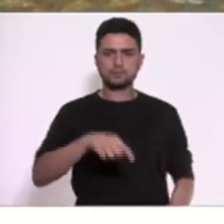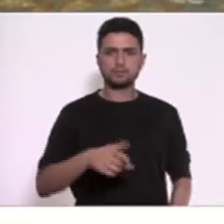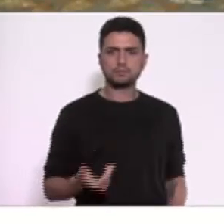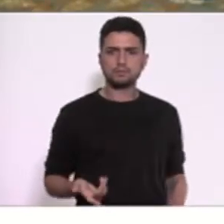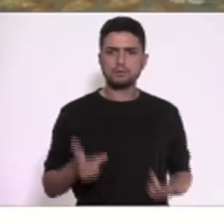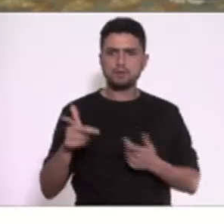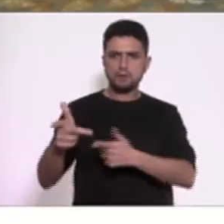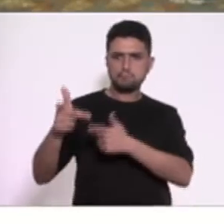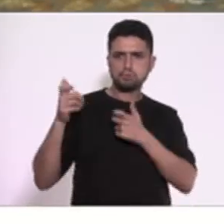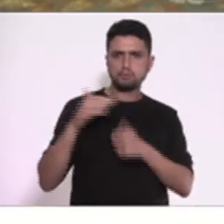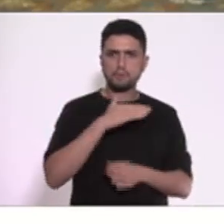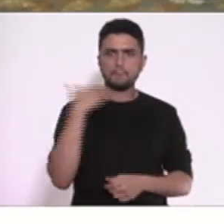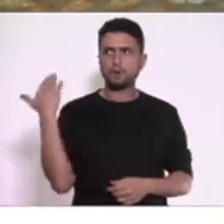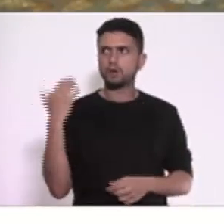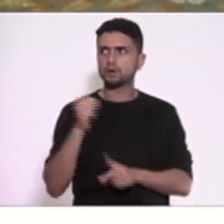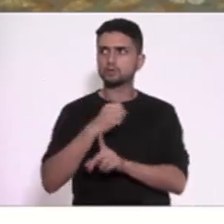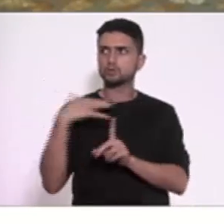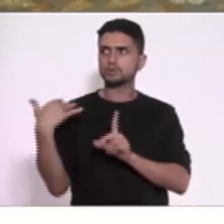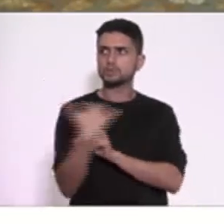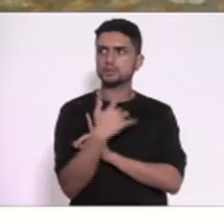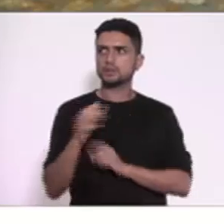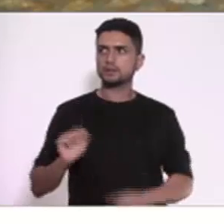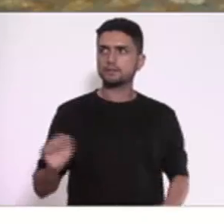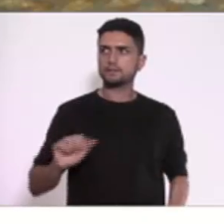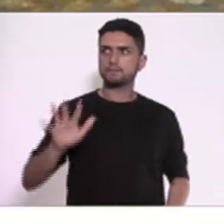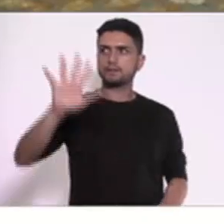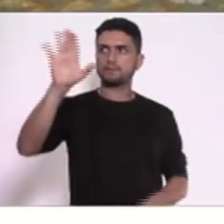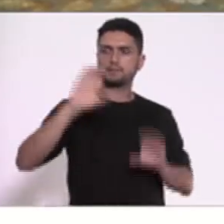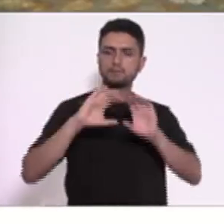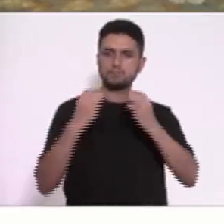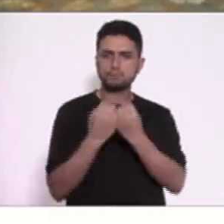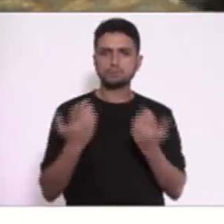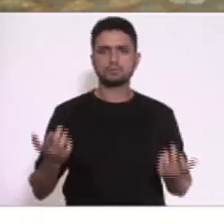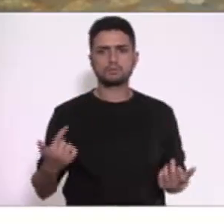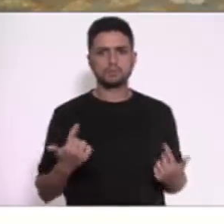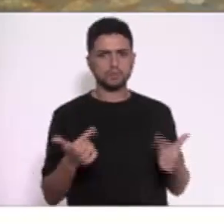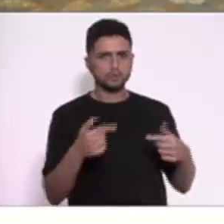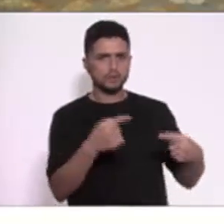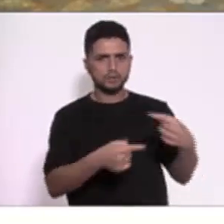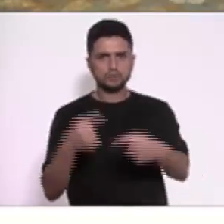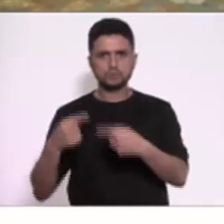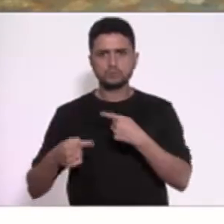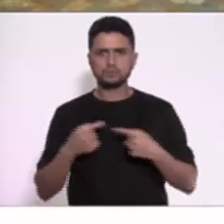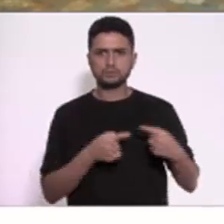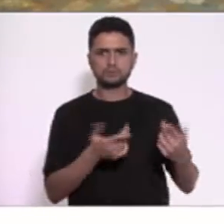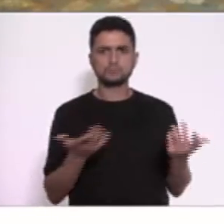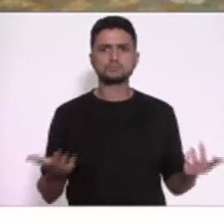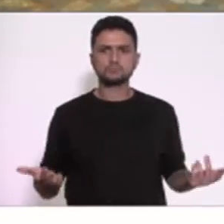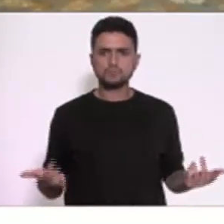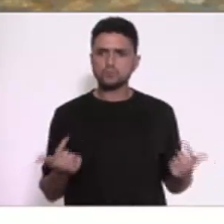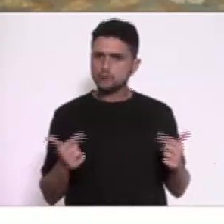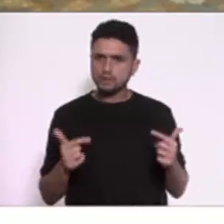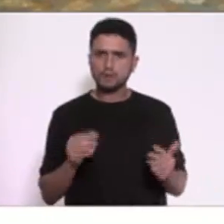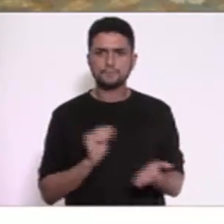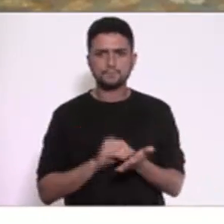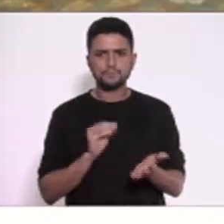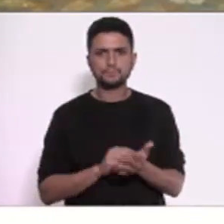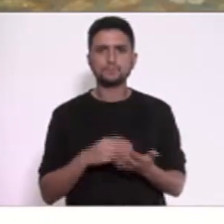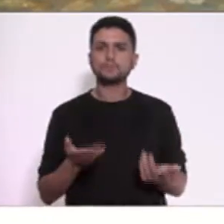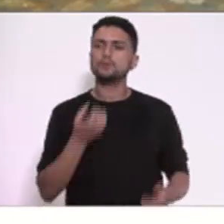vive nas favelas e periferias. Não se discute isso aqui. Não se discute. Para concluir, por favor, deputado. Então, Vossa